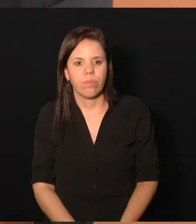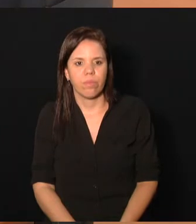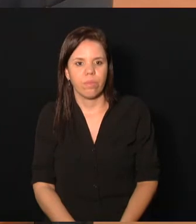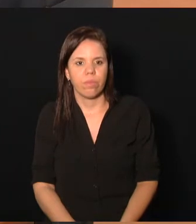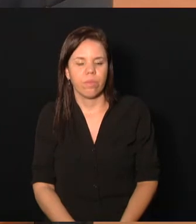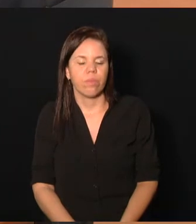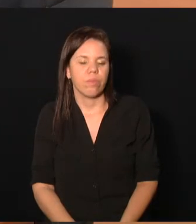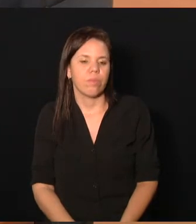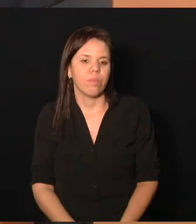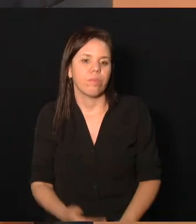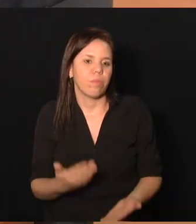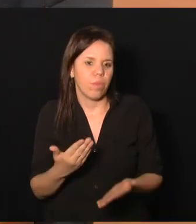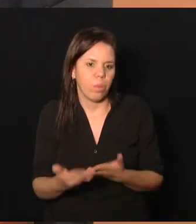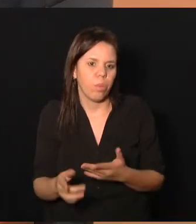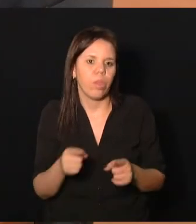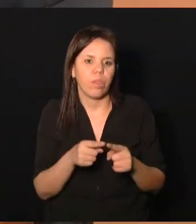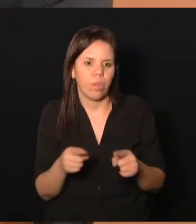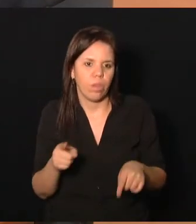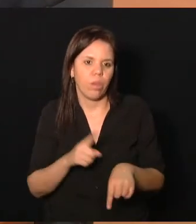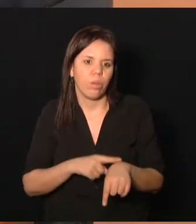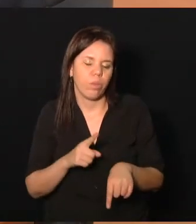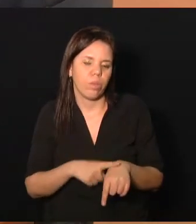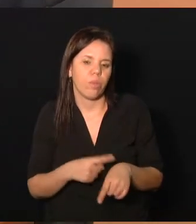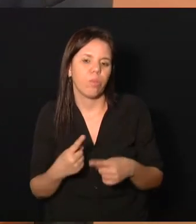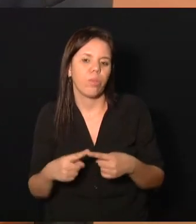Perdeu a validade, porque